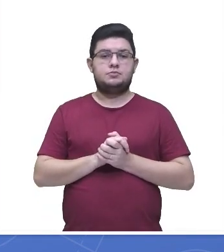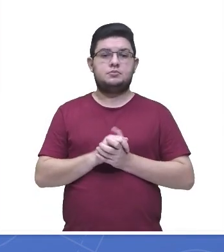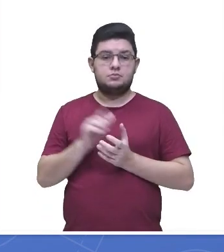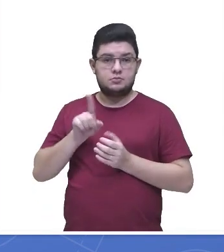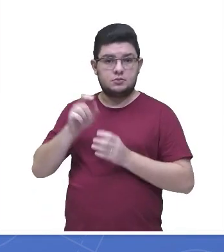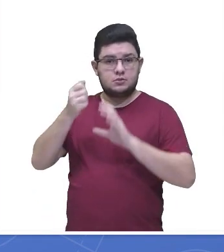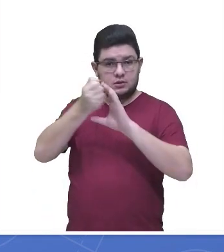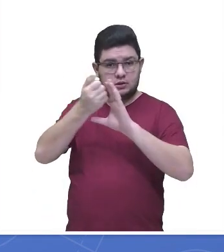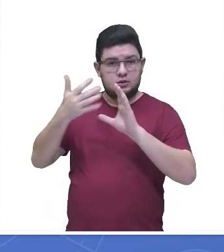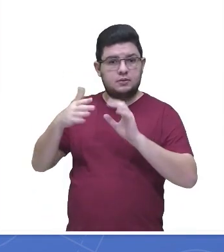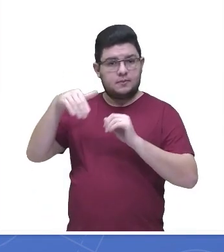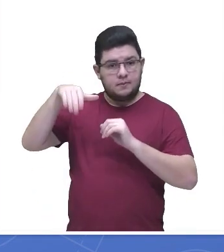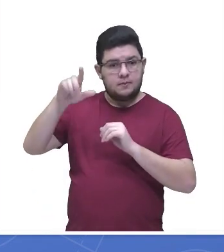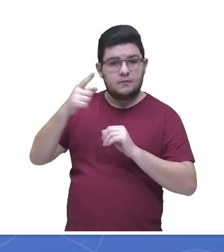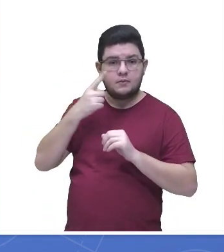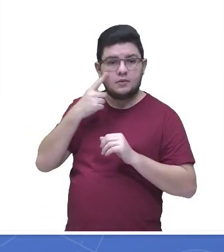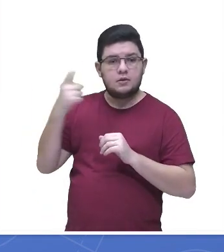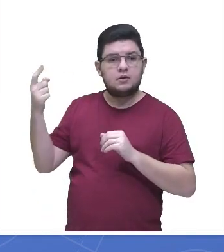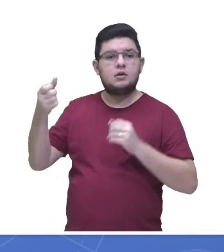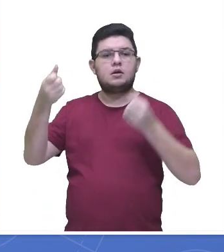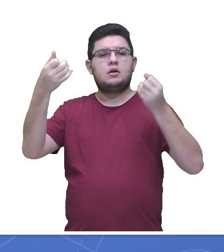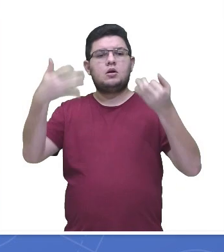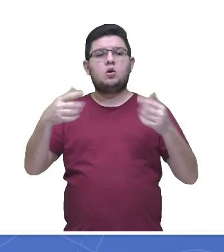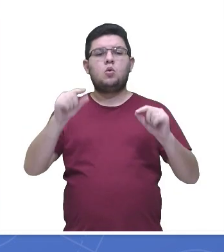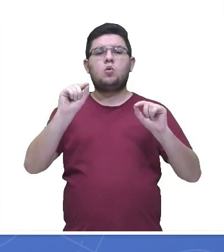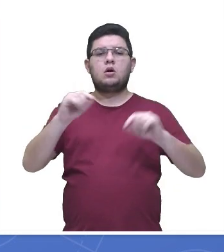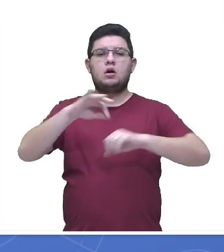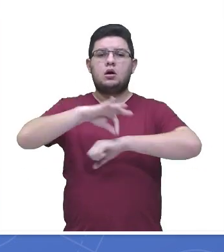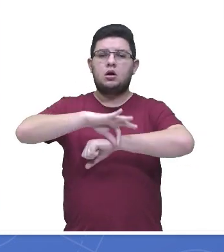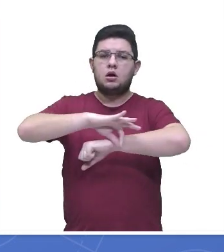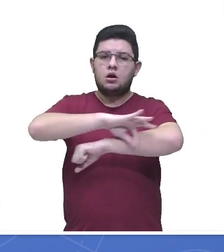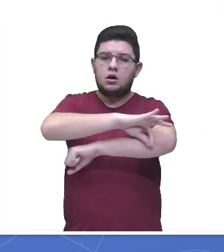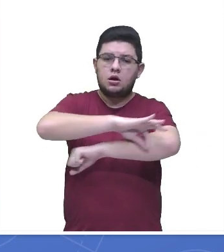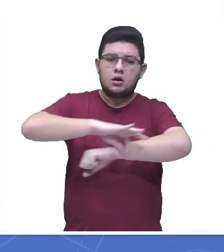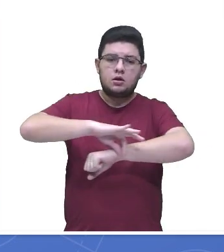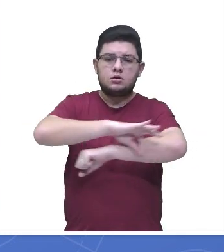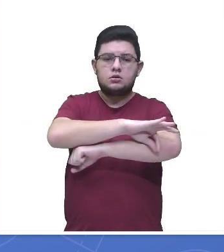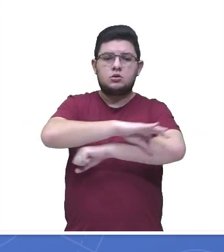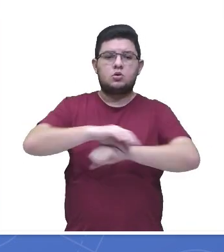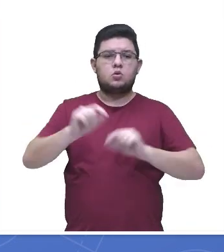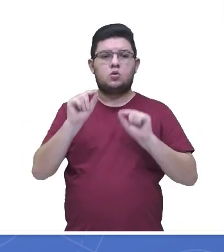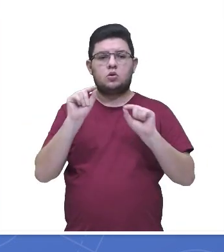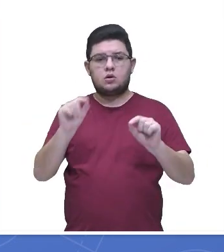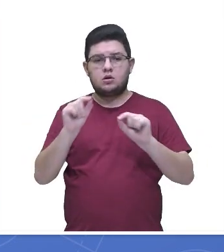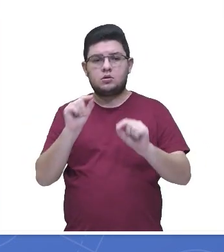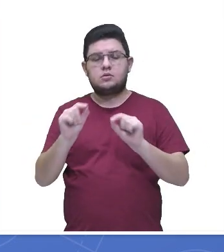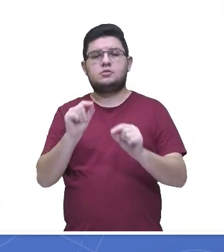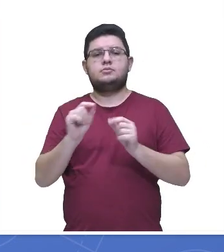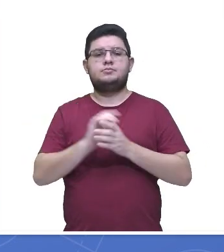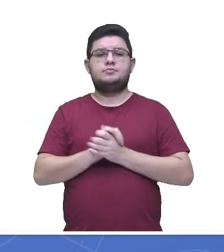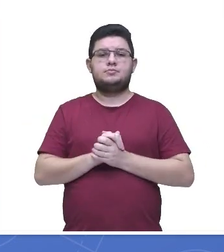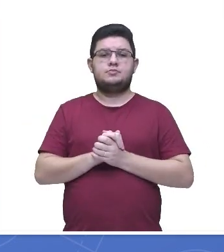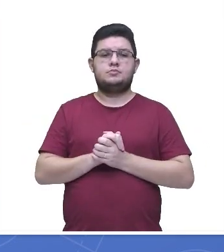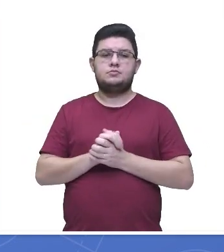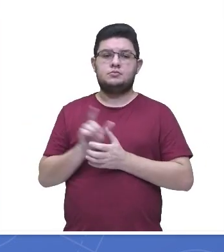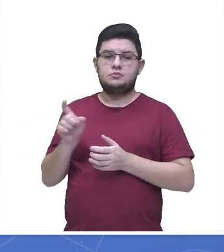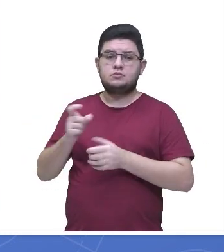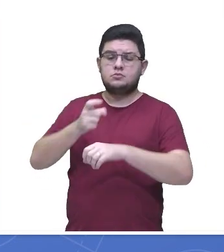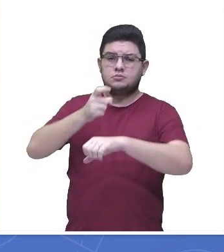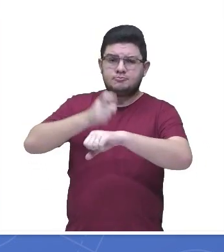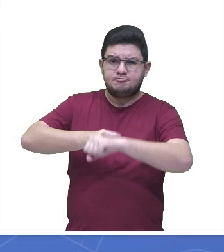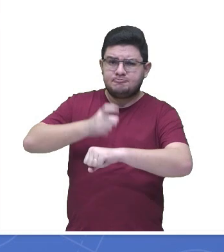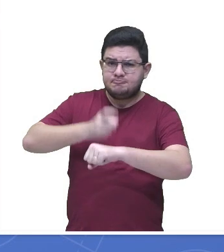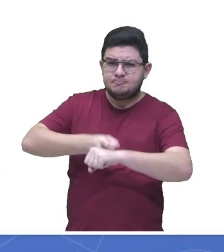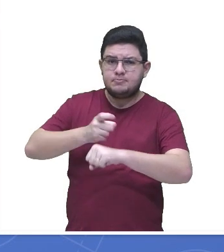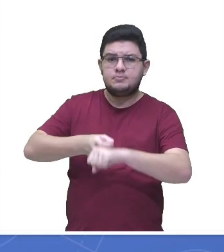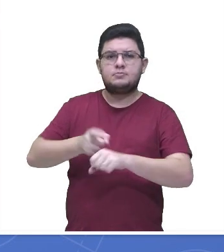Então, arquiteturas, características da arquitetura. Solidez e durabilidade, sentimento de eternidade,